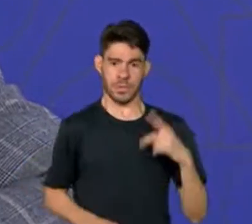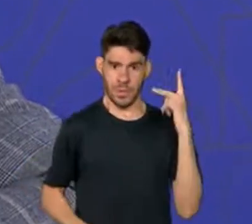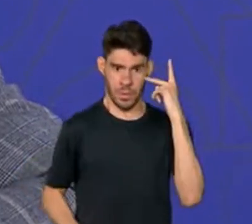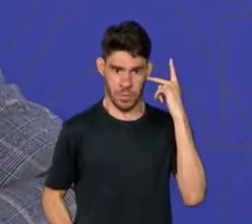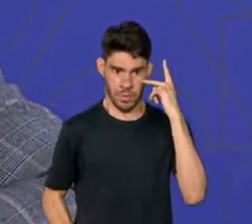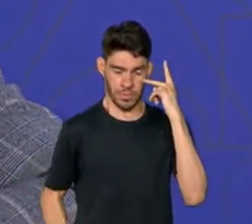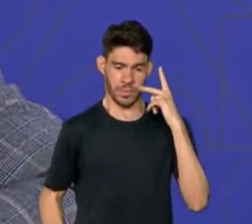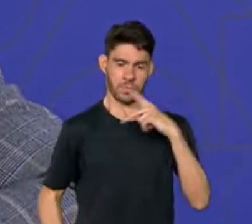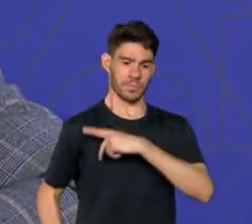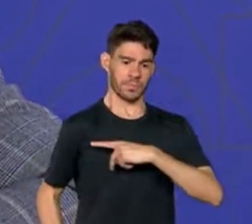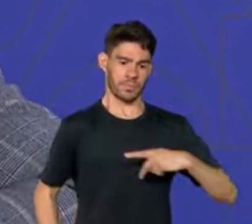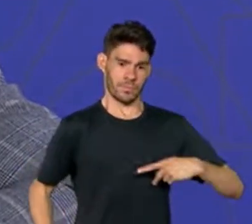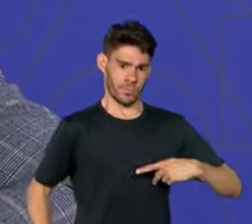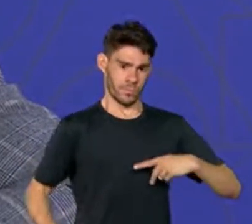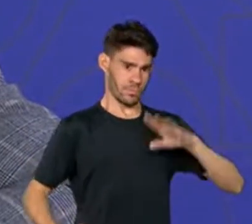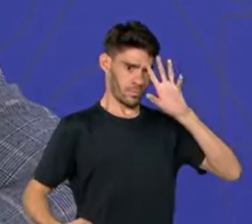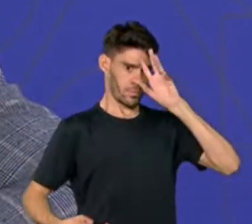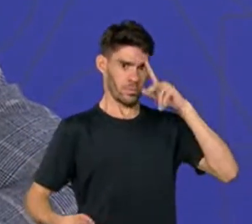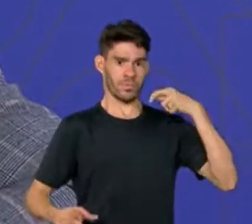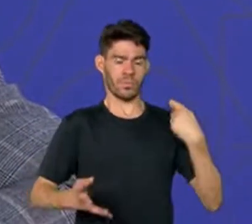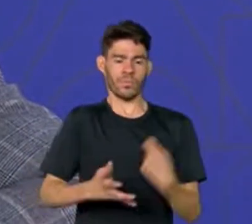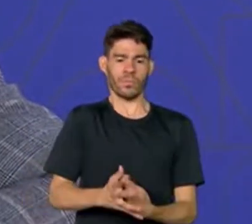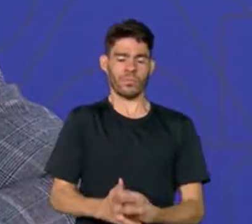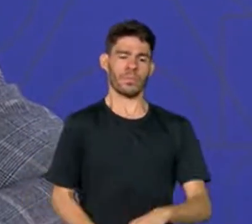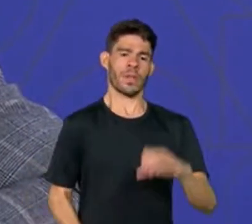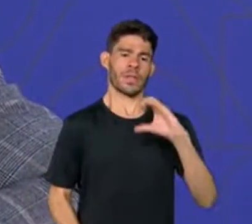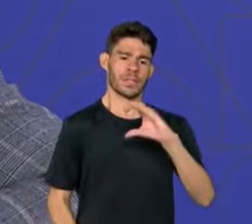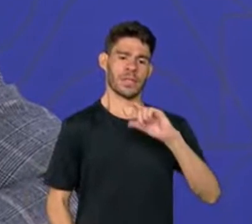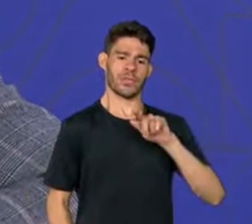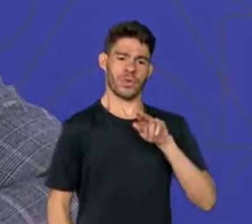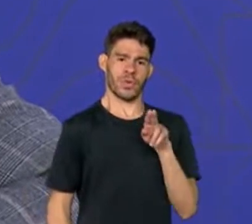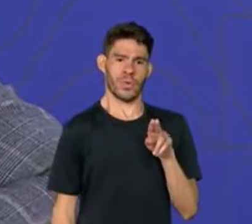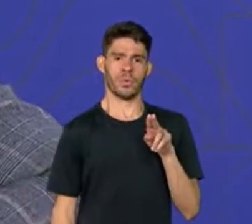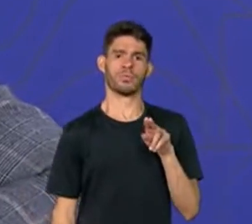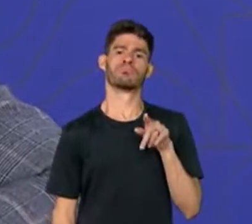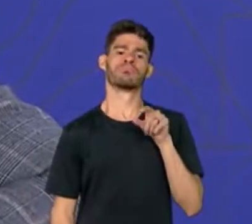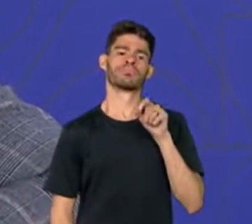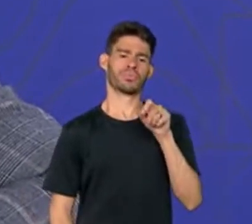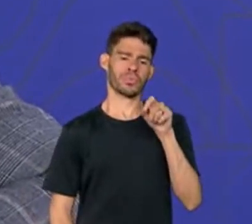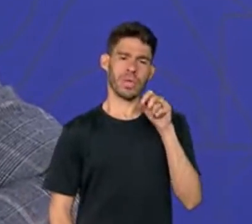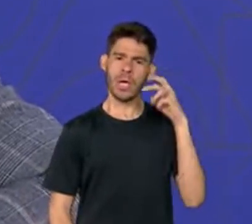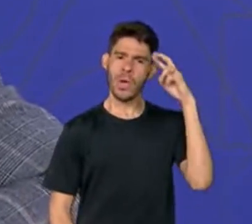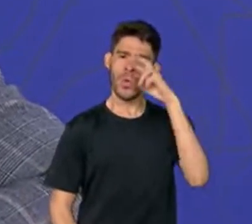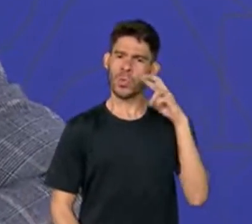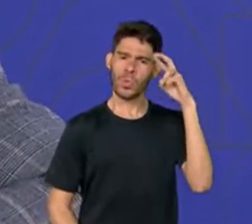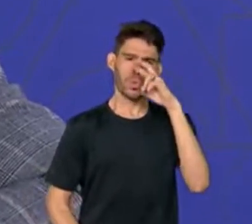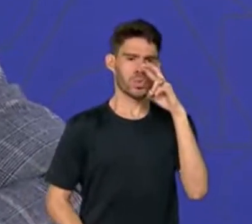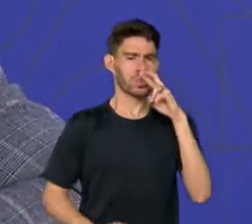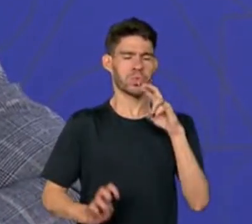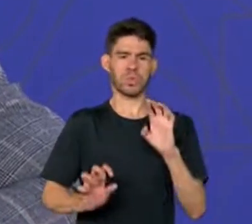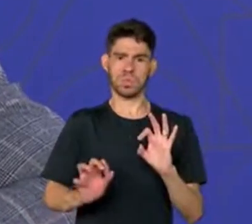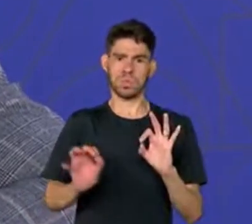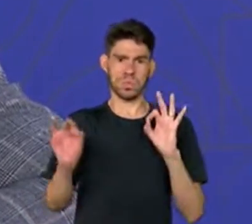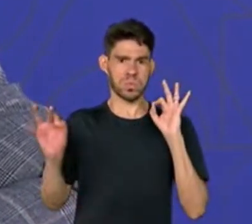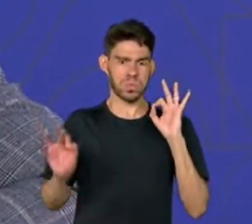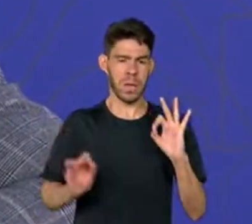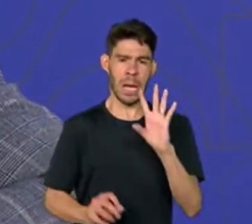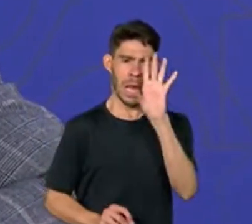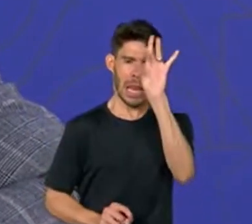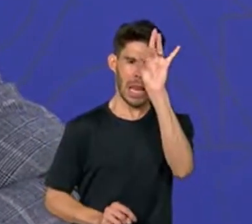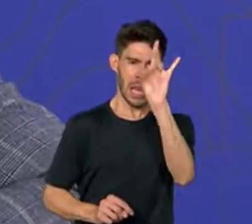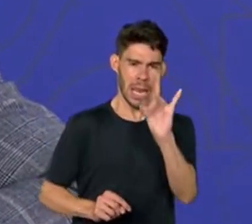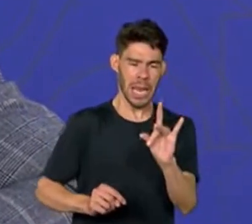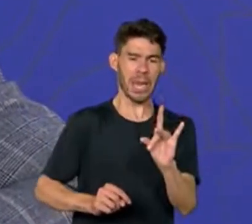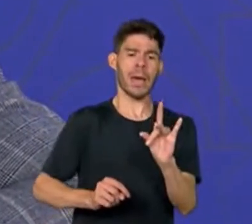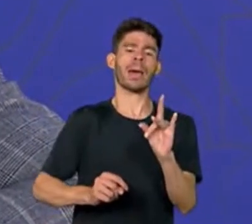o presidente determinou que a Controladoria Geral da União fizesse uma auditoria completa no